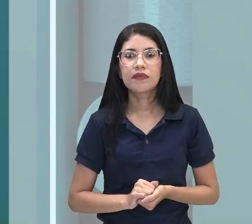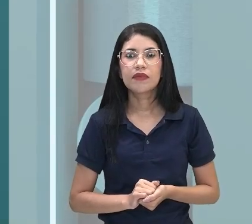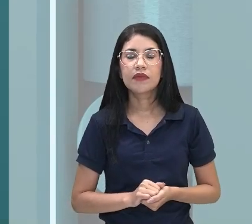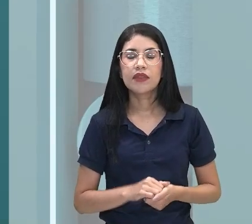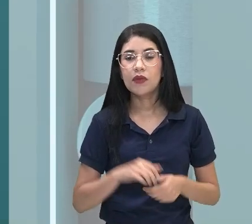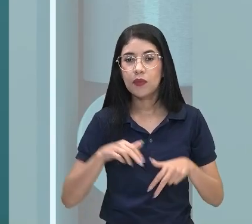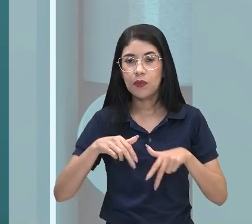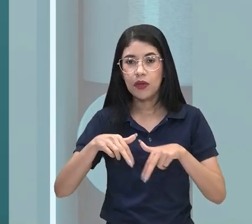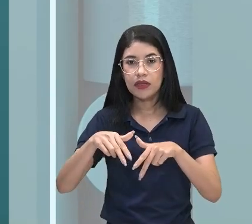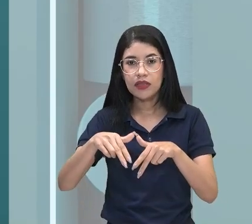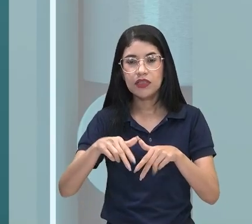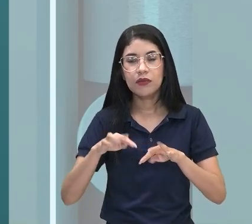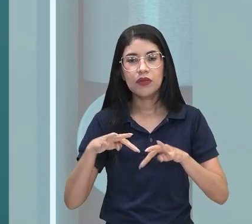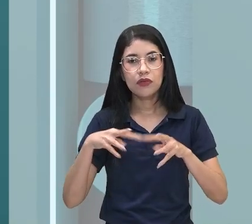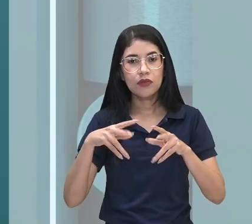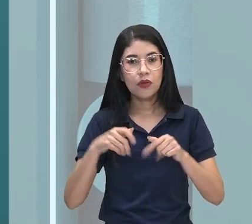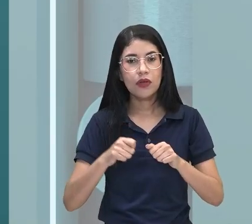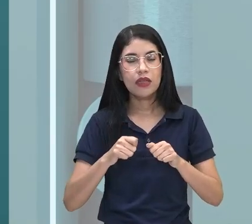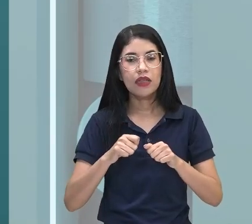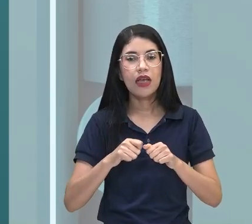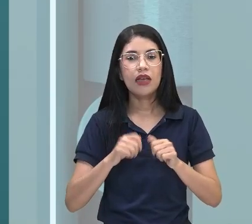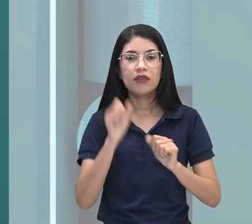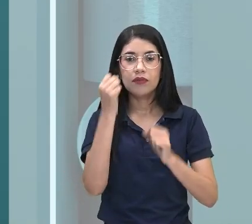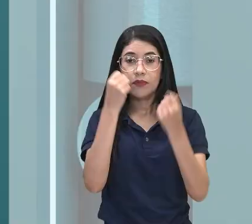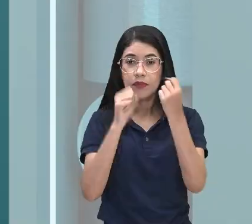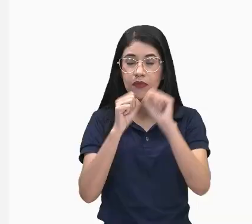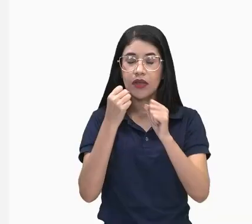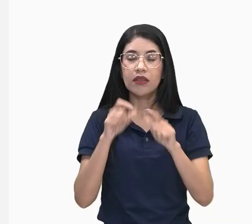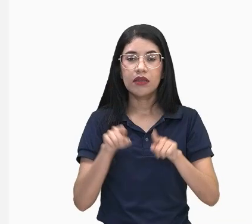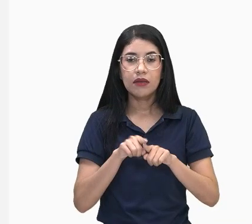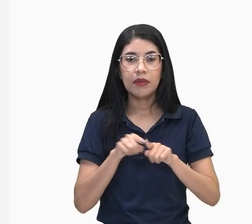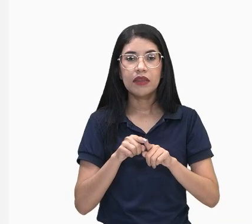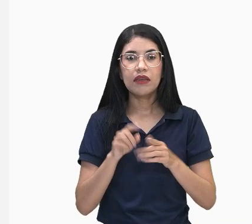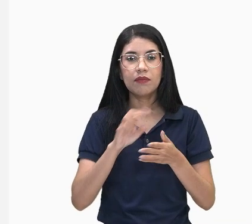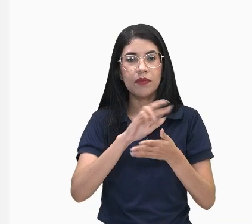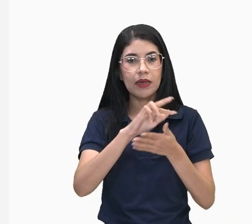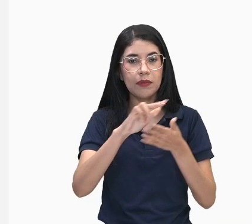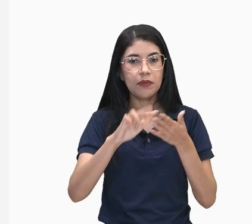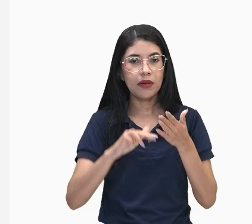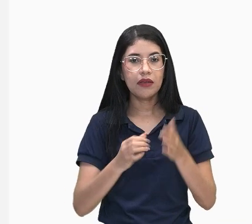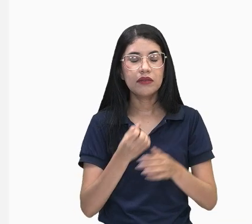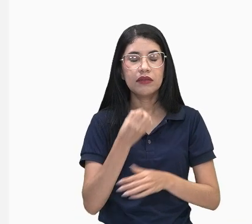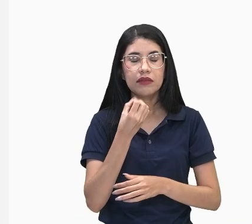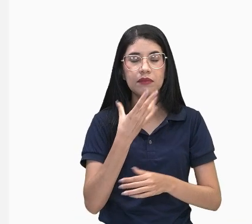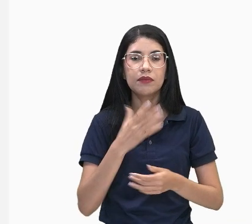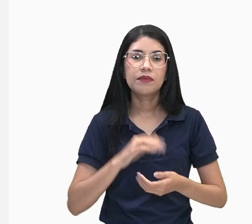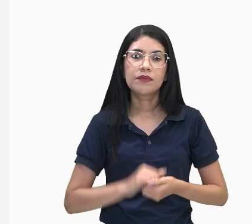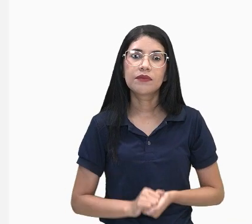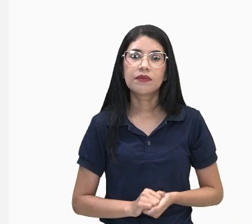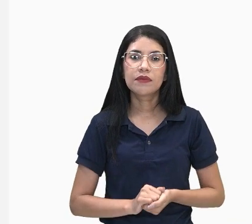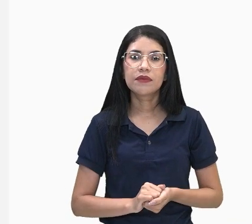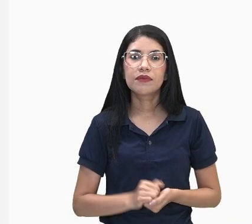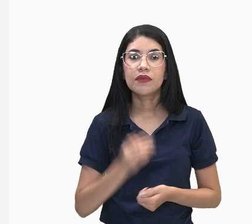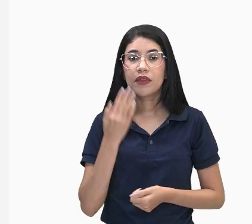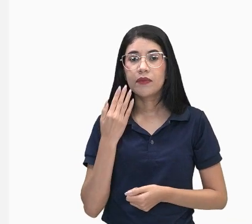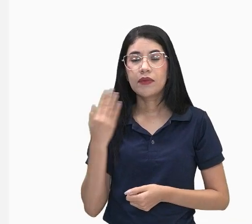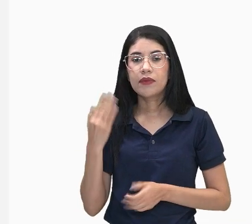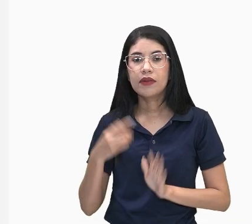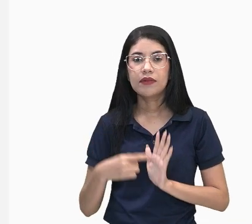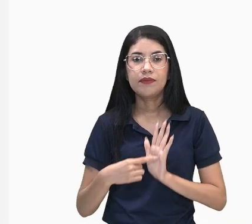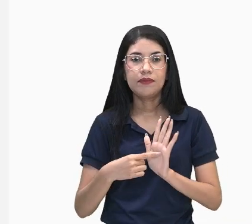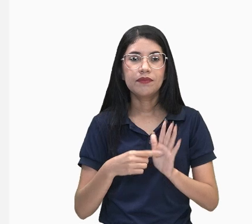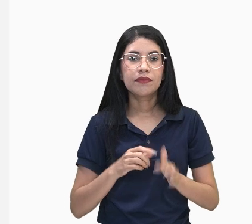como todas as atividades físicas, traz inúmeros benefícios que nós vamos conhecer na cartela